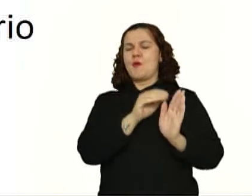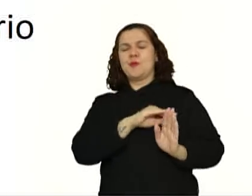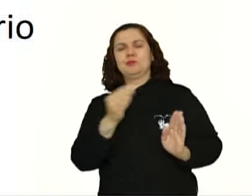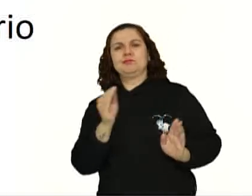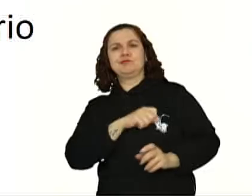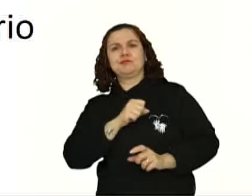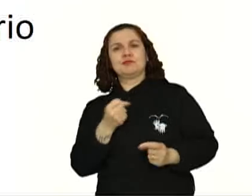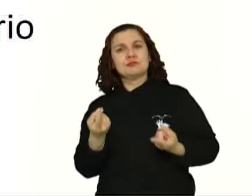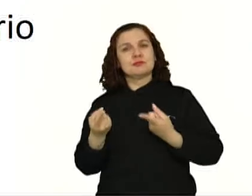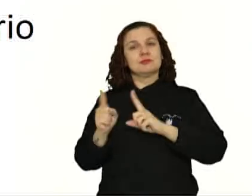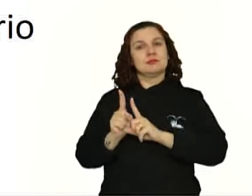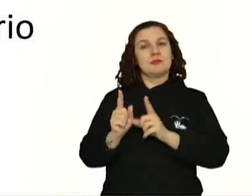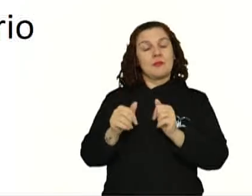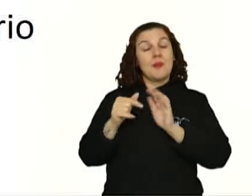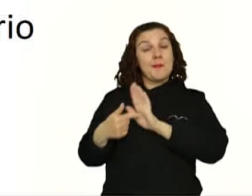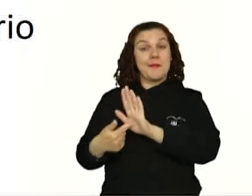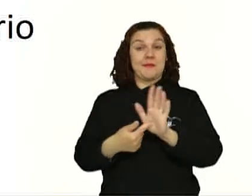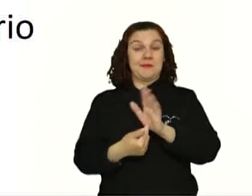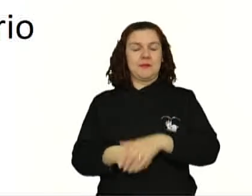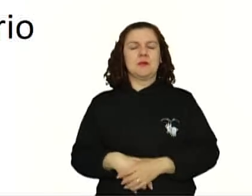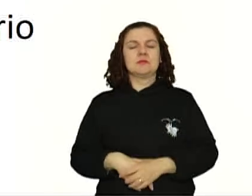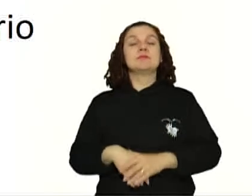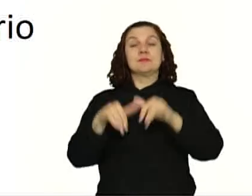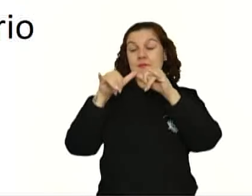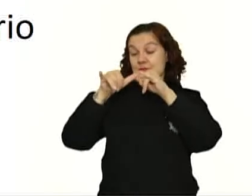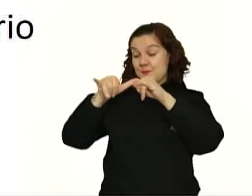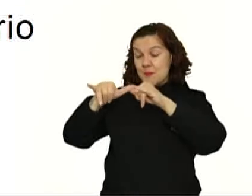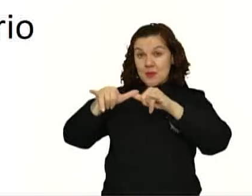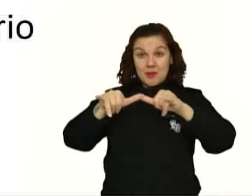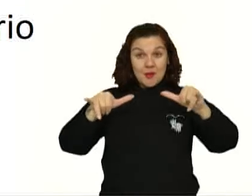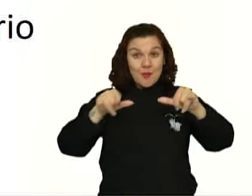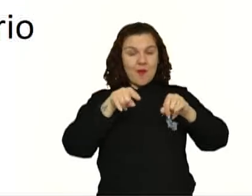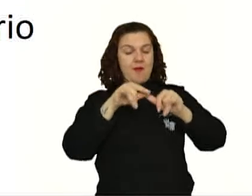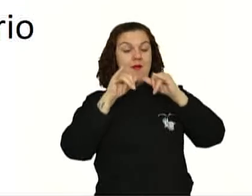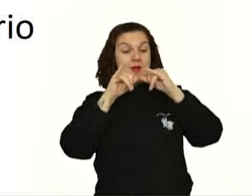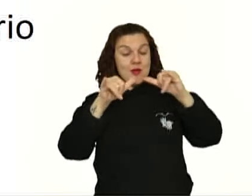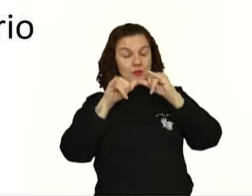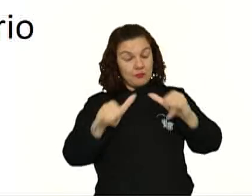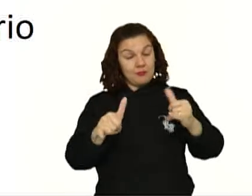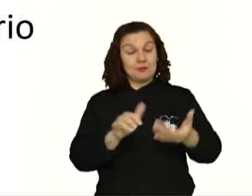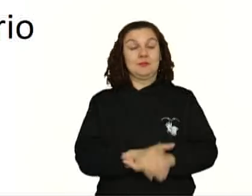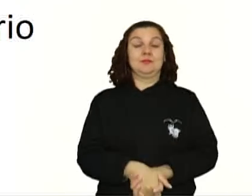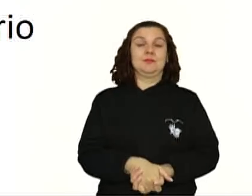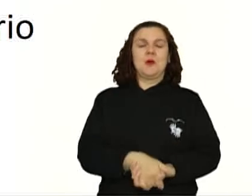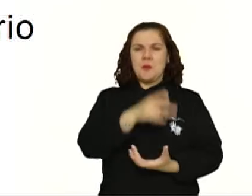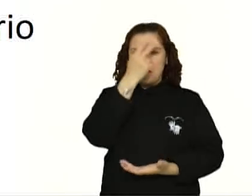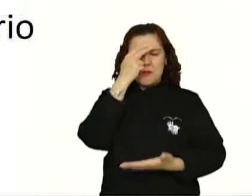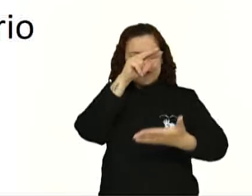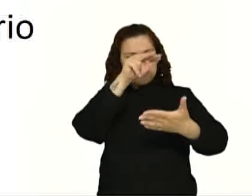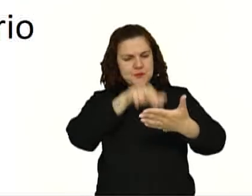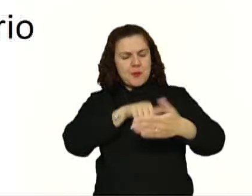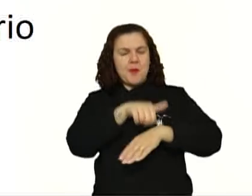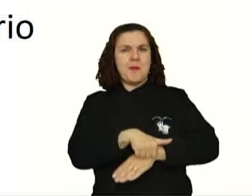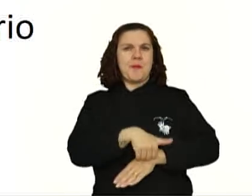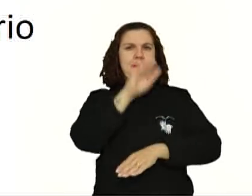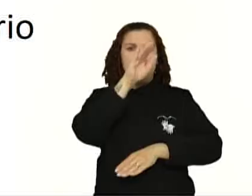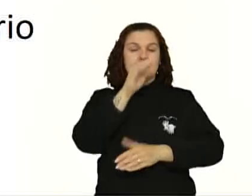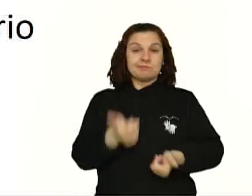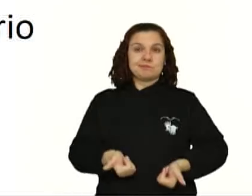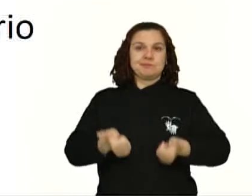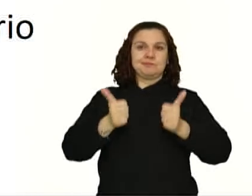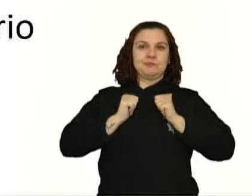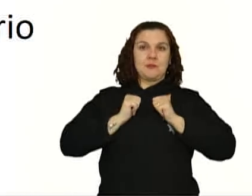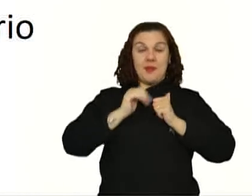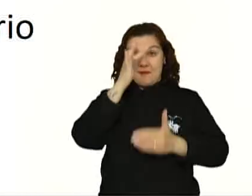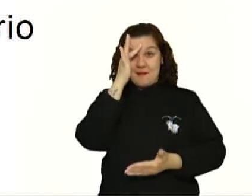parcialidade nos fatos apresentados? A notícia visa informar os leitores da forma mais neutra